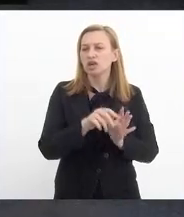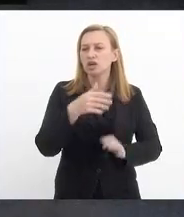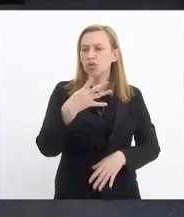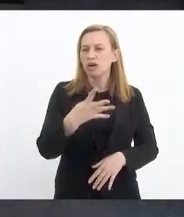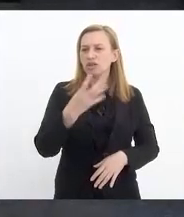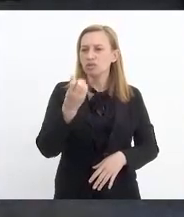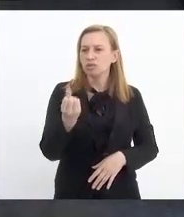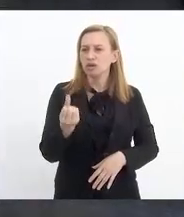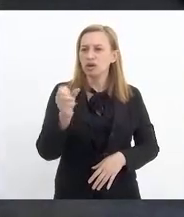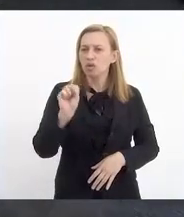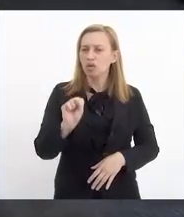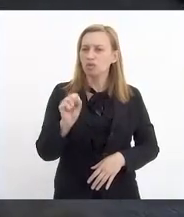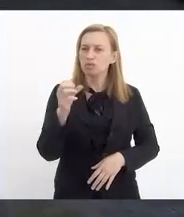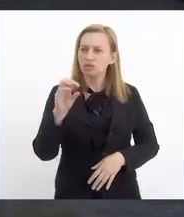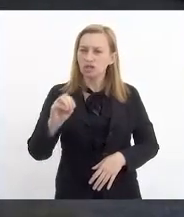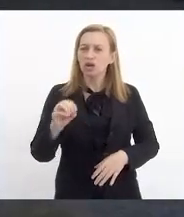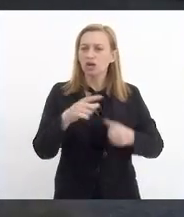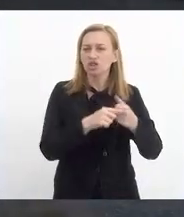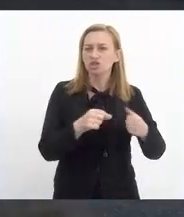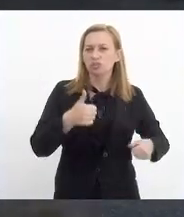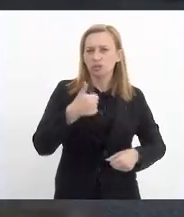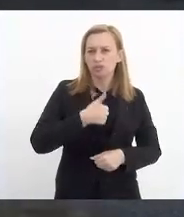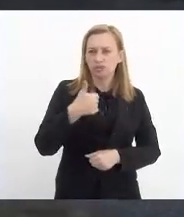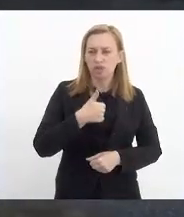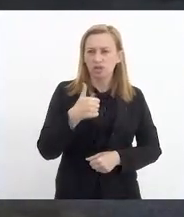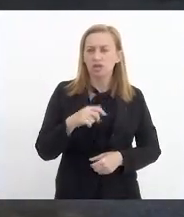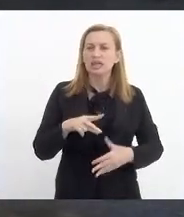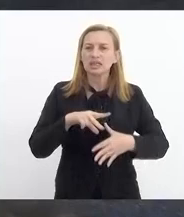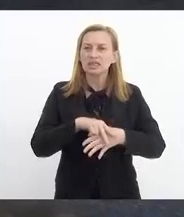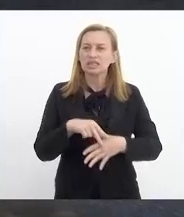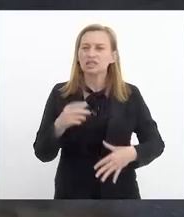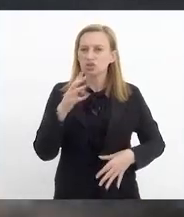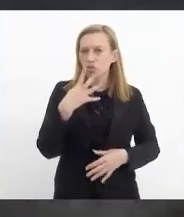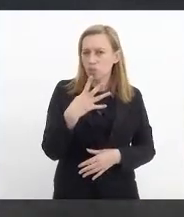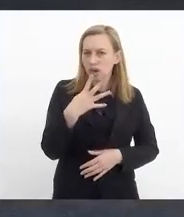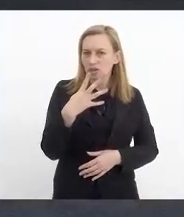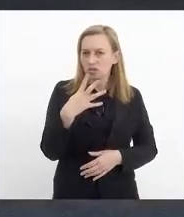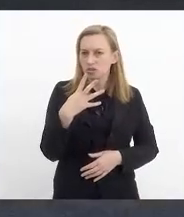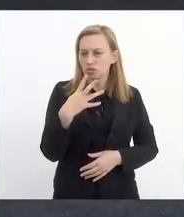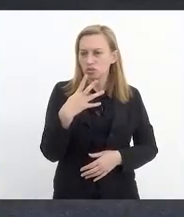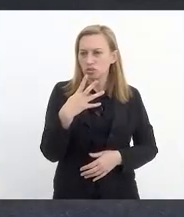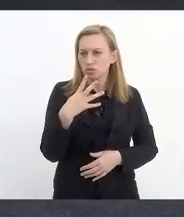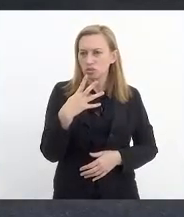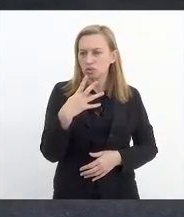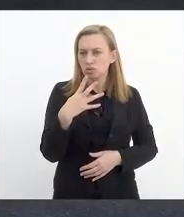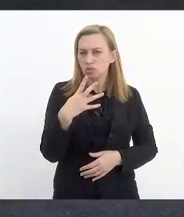4680, no artigo 1º, inciso 4º,